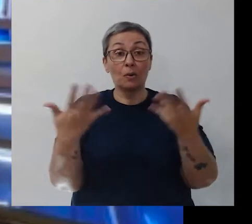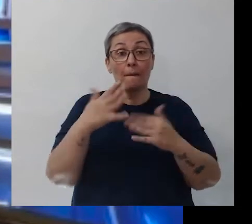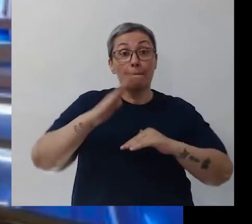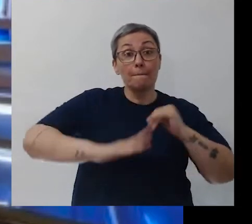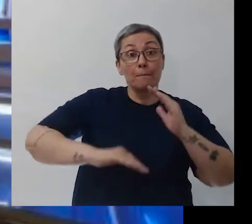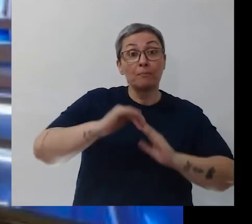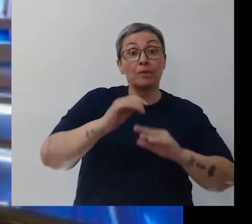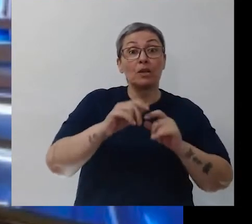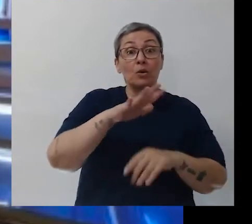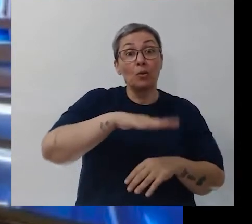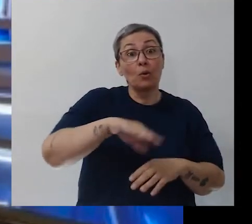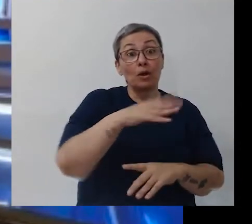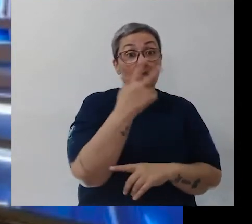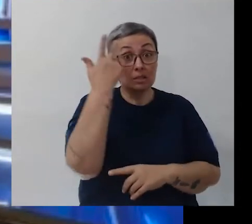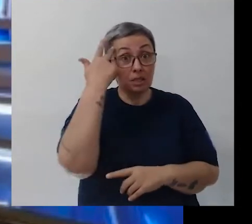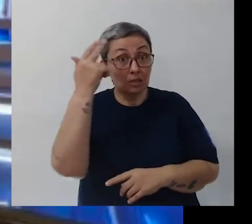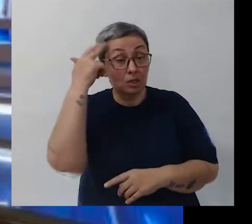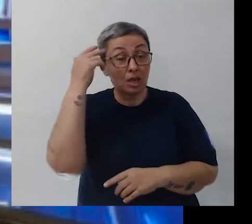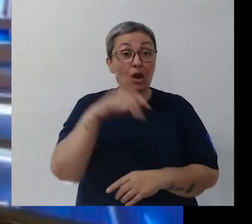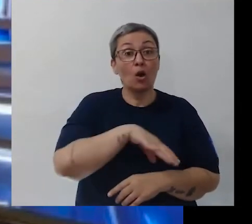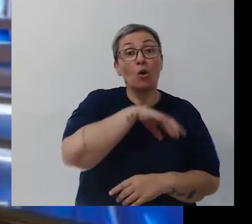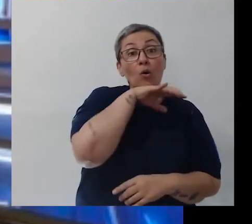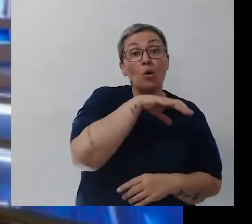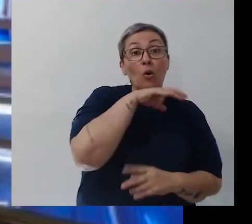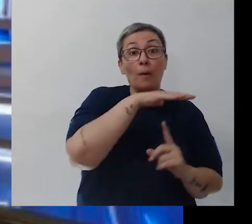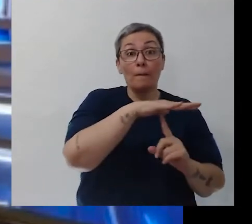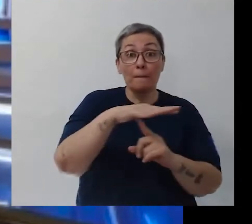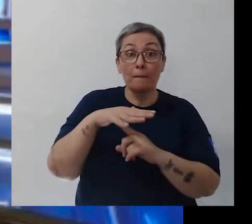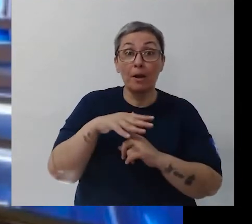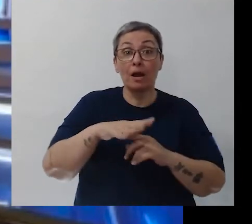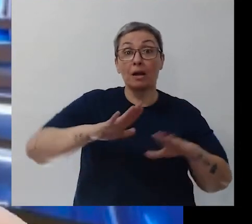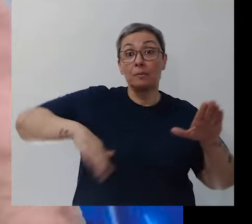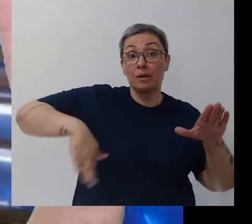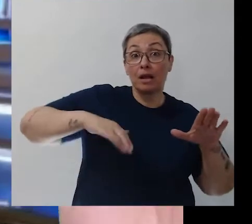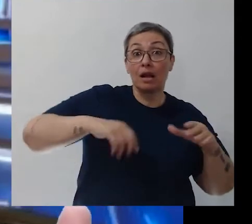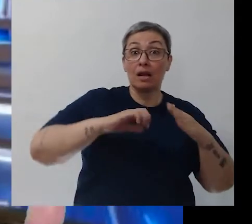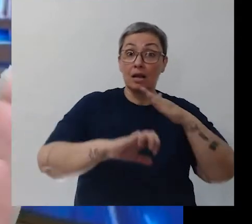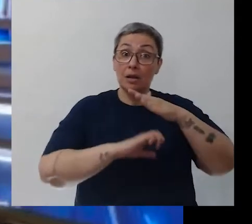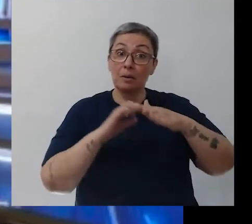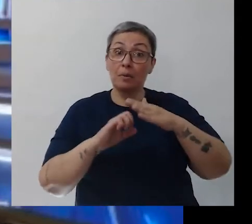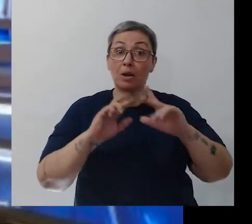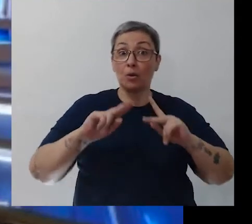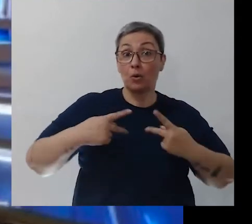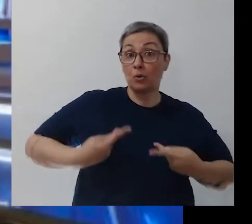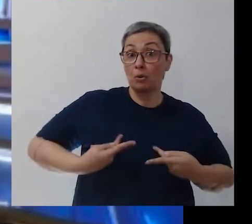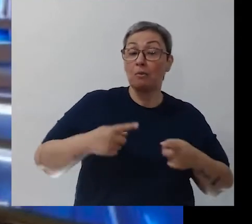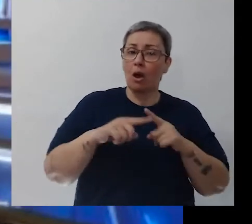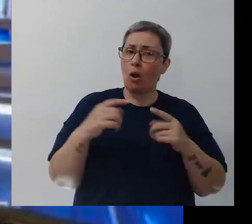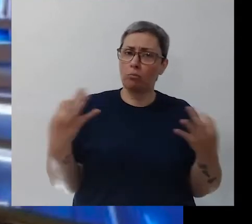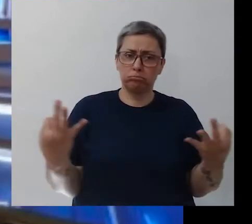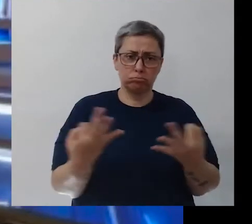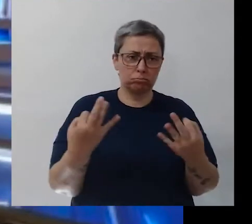atividades em ambientes naturais, como zoológico, parque, praias, empresas com atividades humanitárias, também são ótimas opções